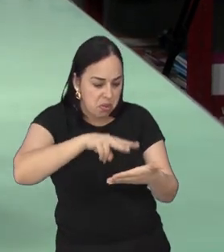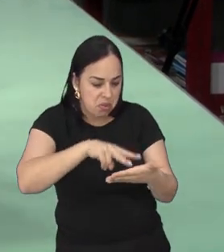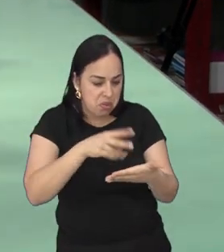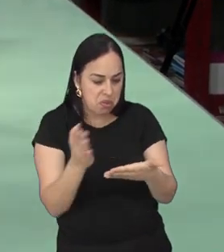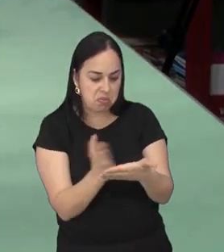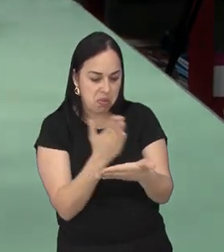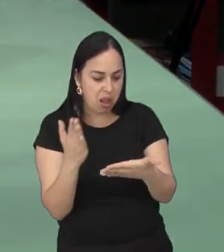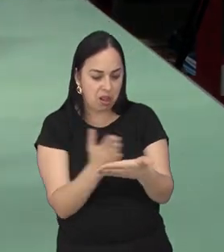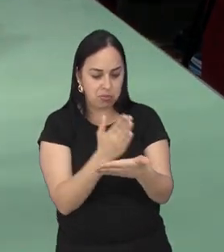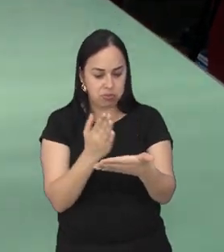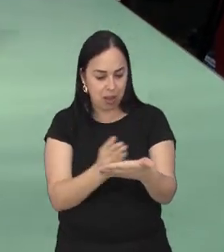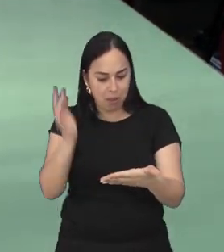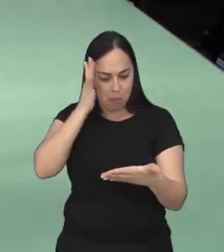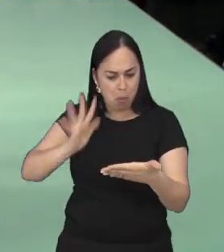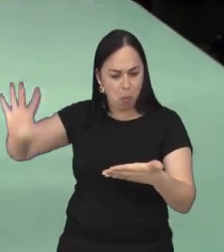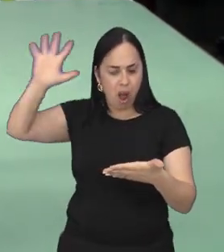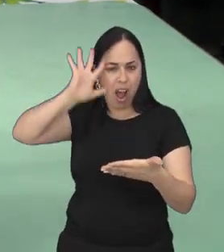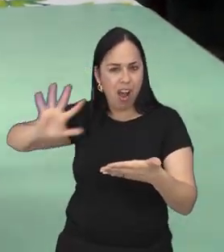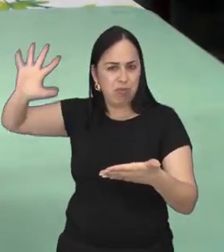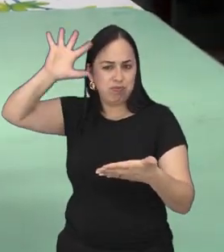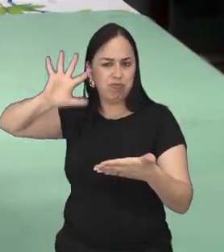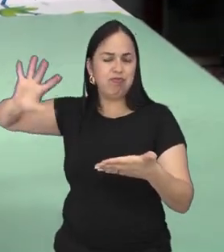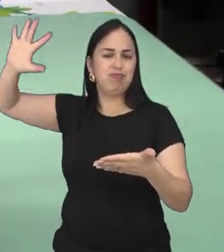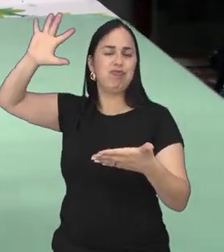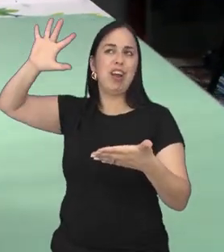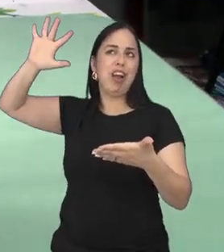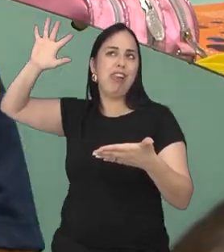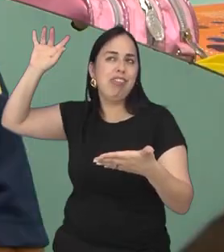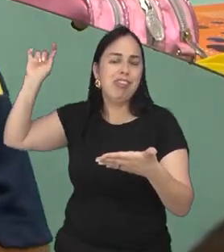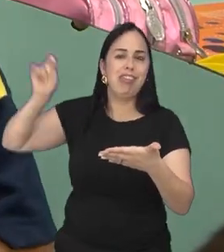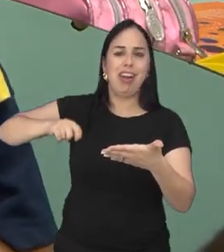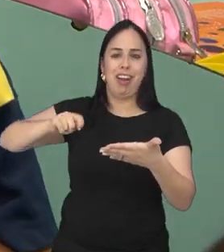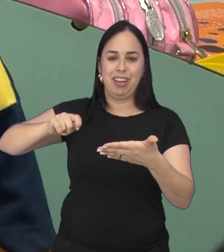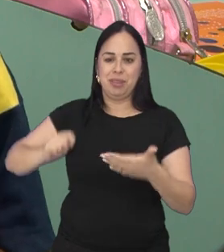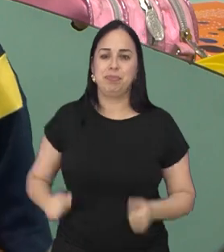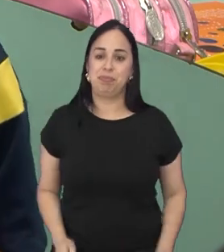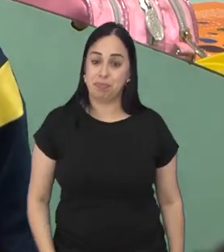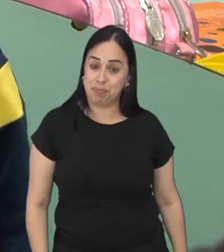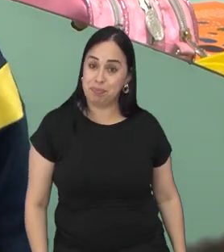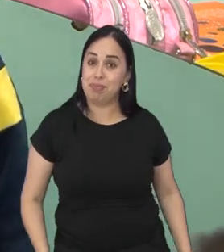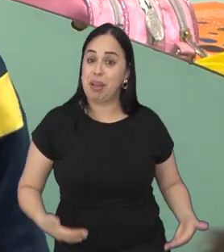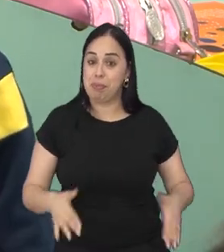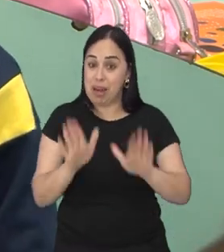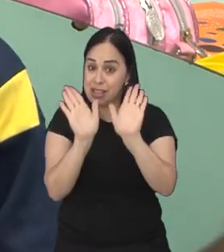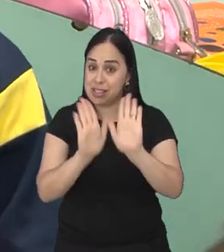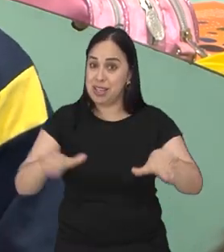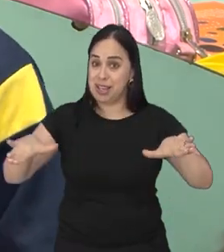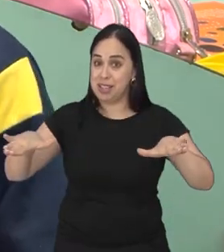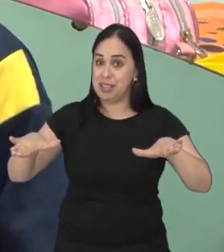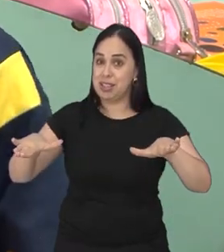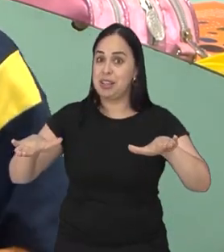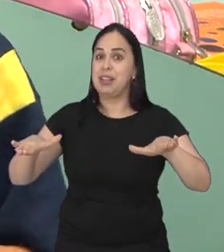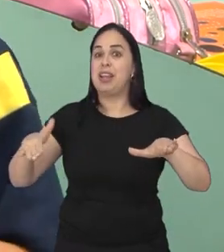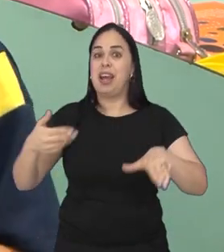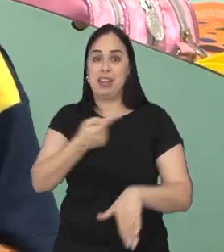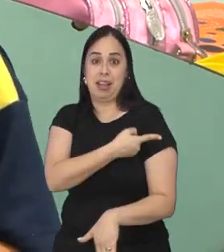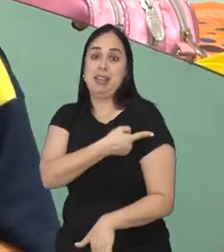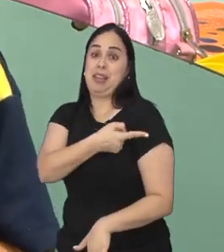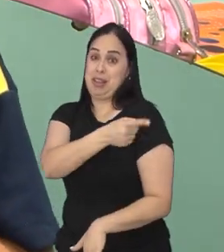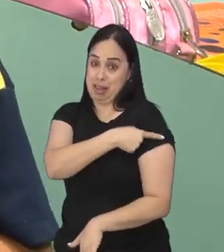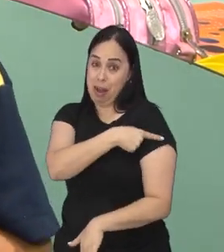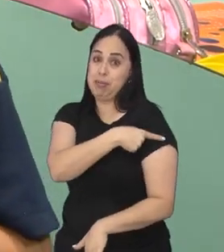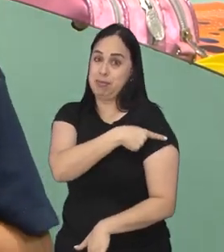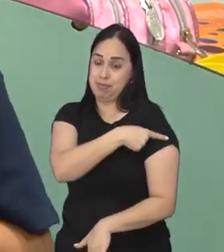abrir um livro é entrar em Universo de possibilidades e fazer a imaginação viajar para essas